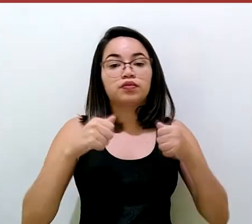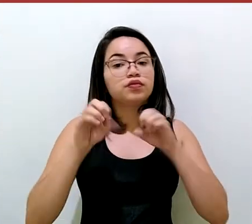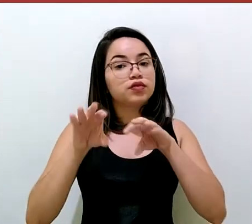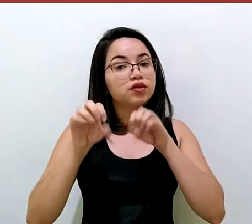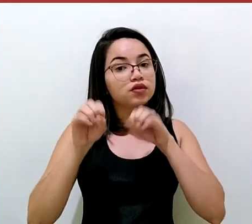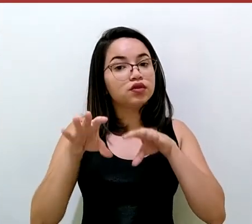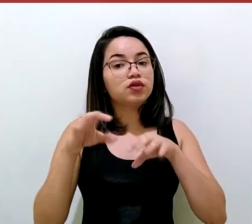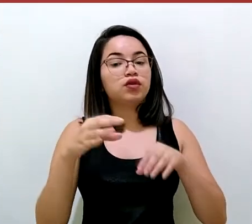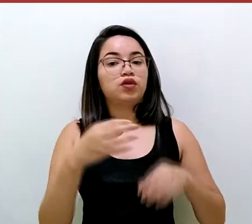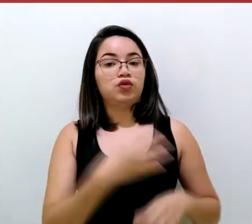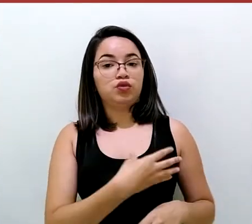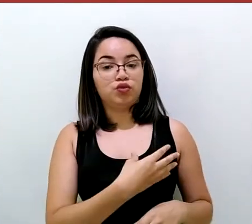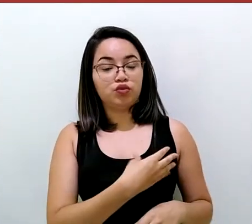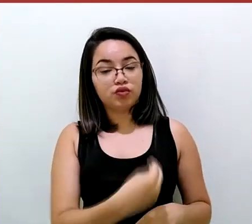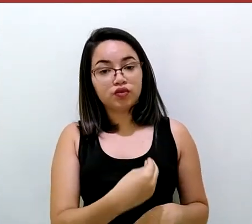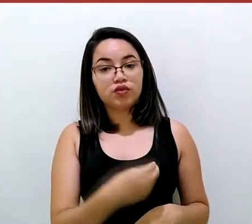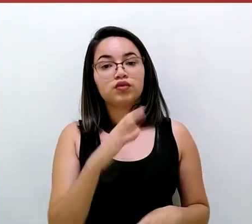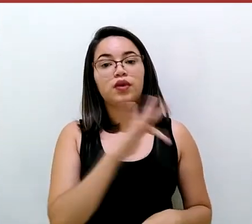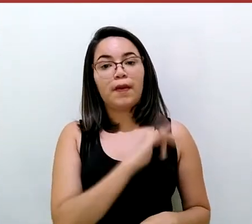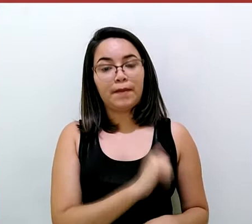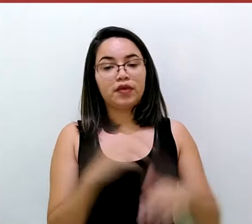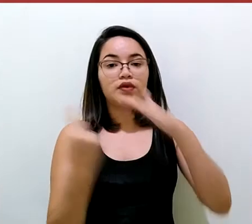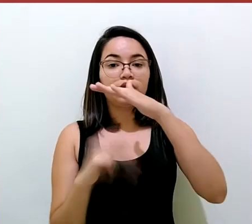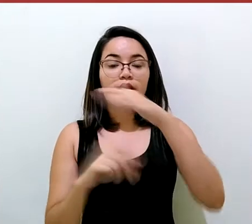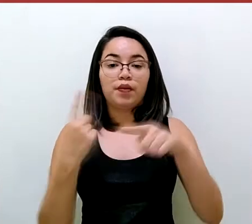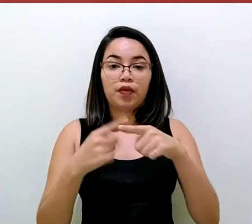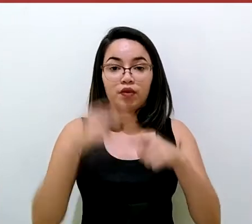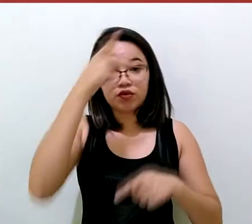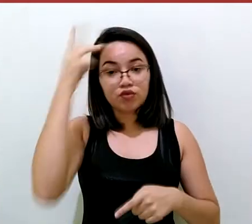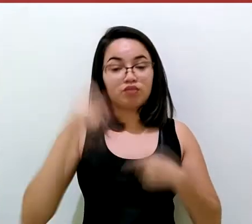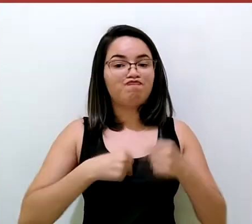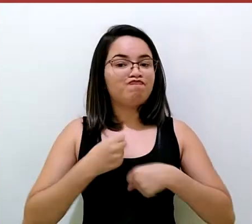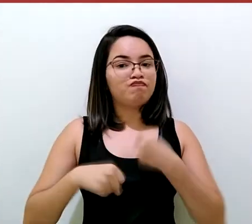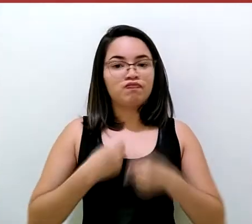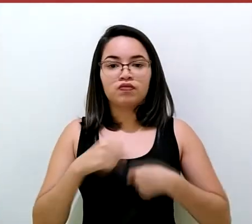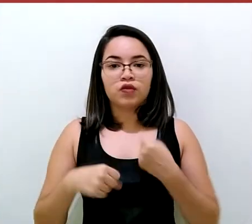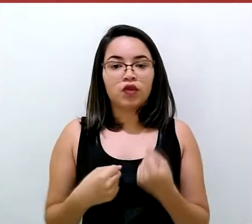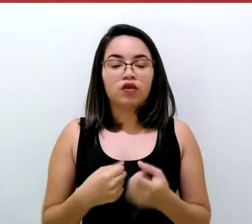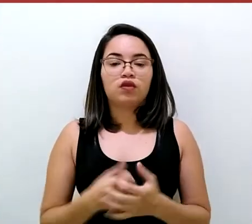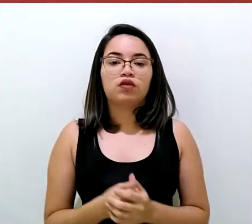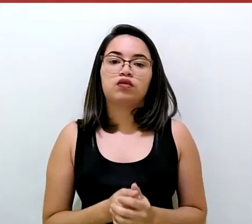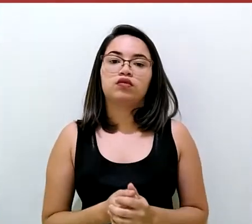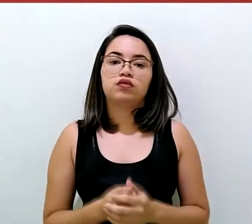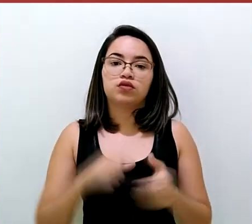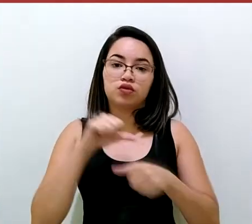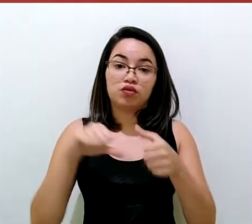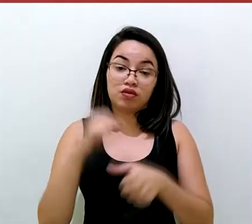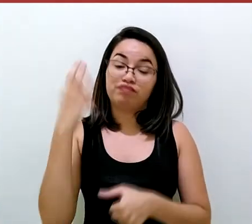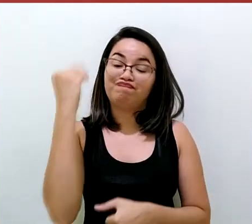seus filhos a amar a disciplina, porque aqueles que odeiam a disciplina se